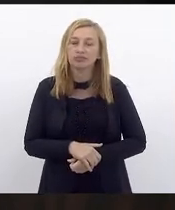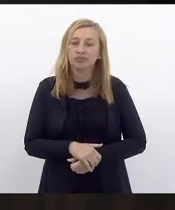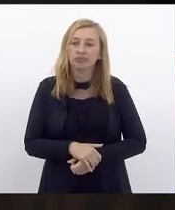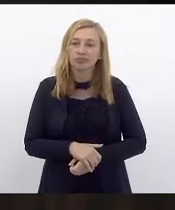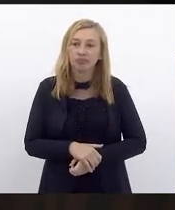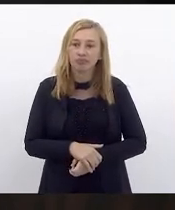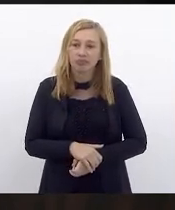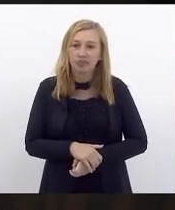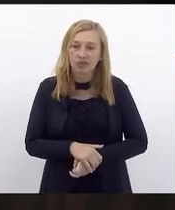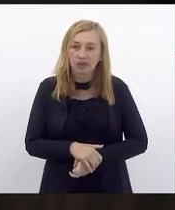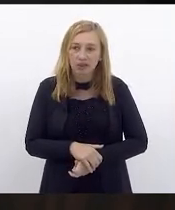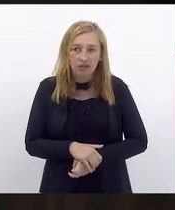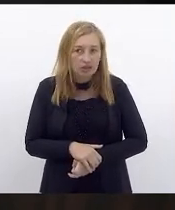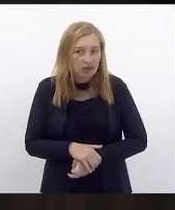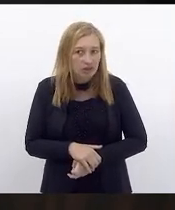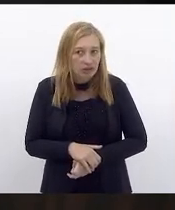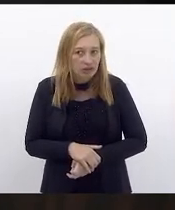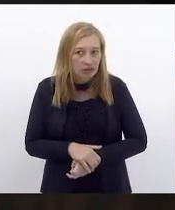promulgação.